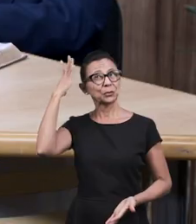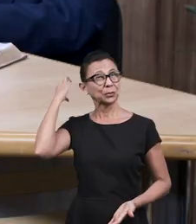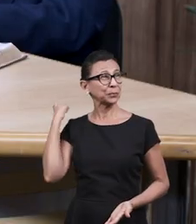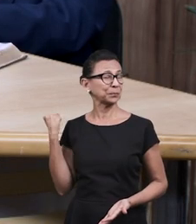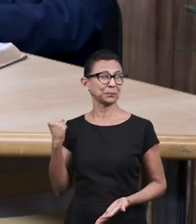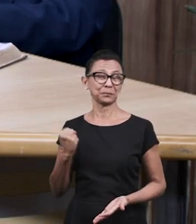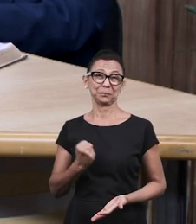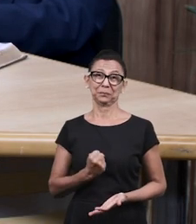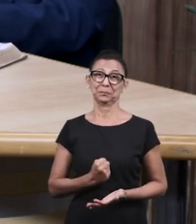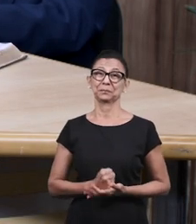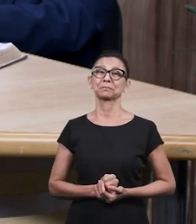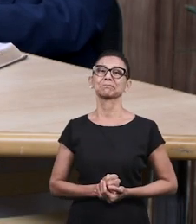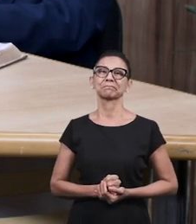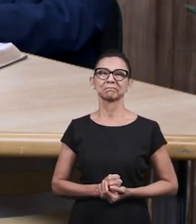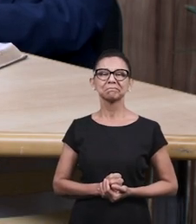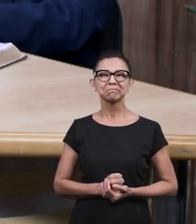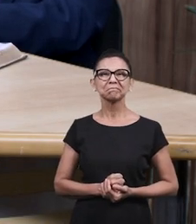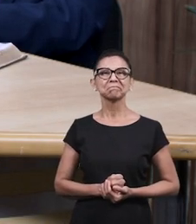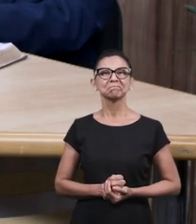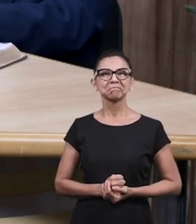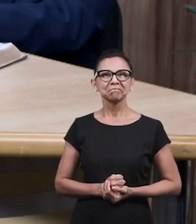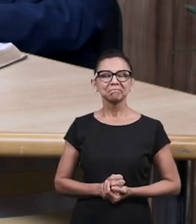velocidade astronômica.